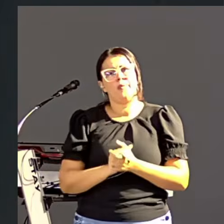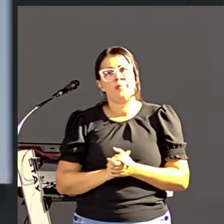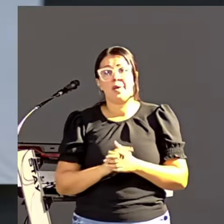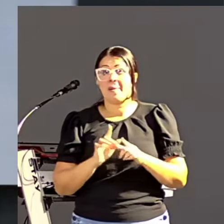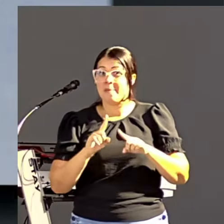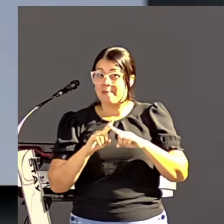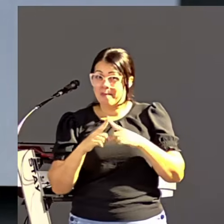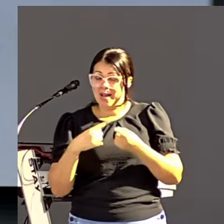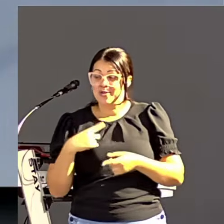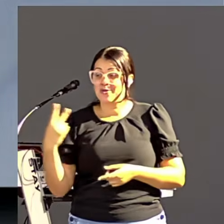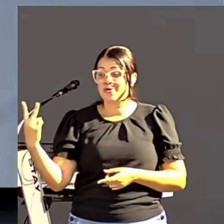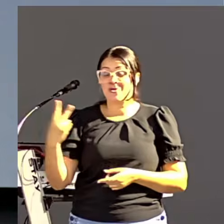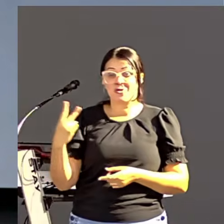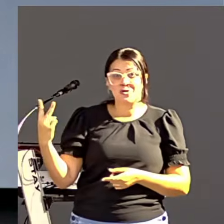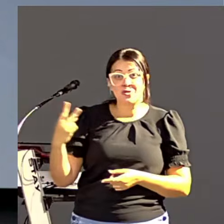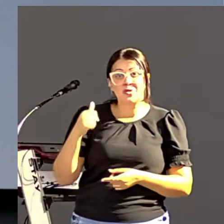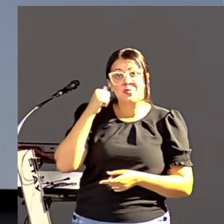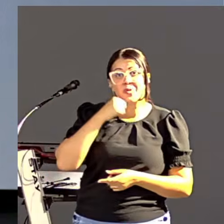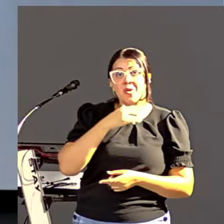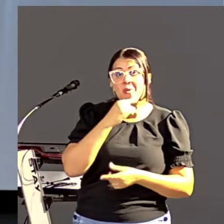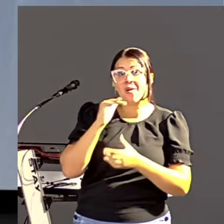Mas os dois sabem.